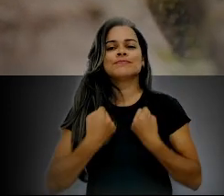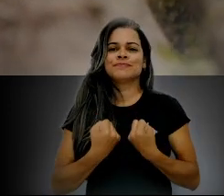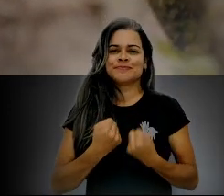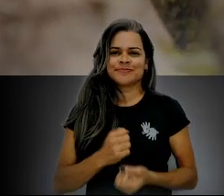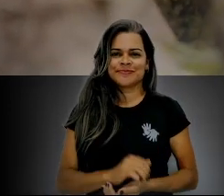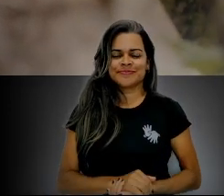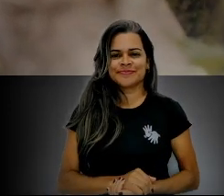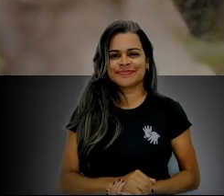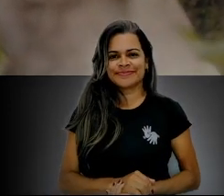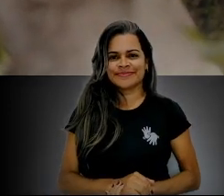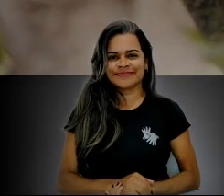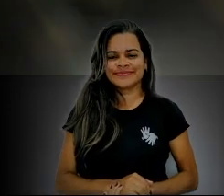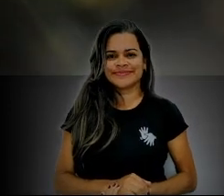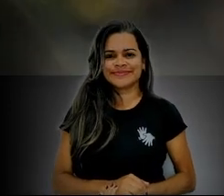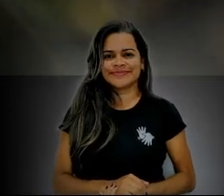é